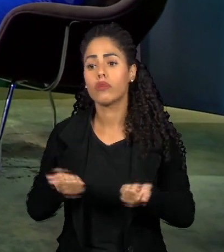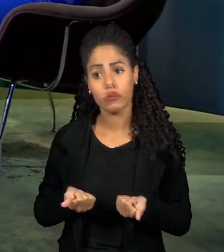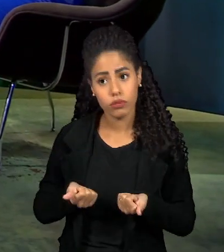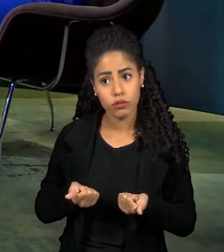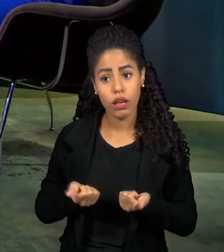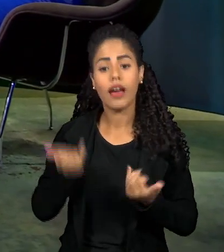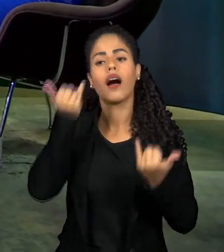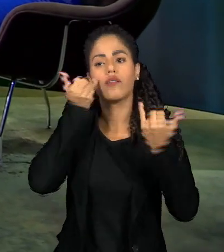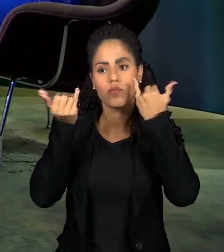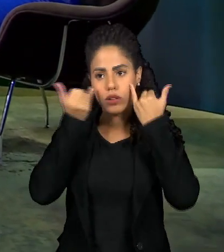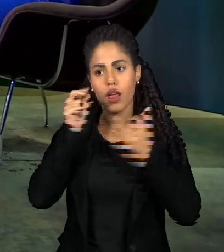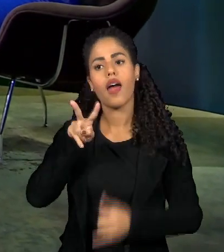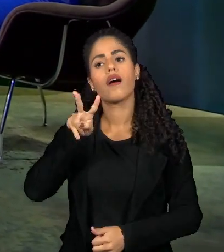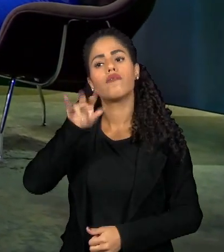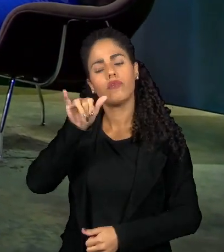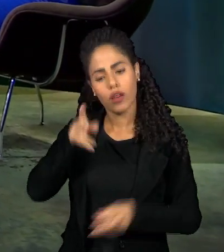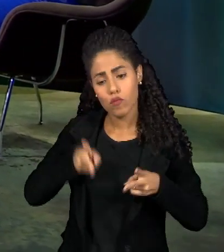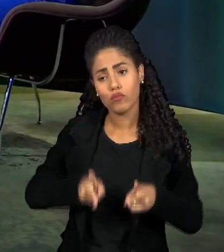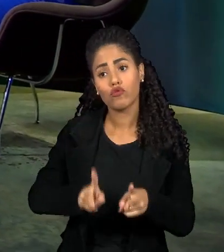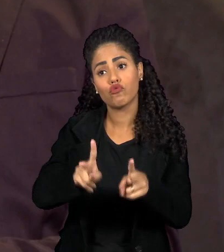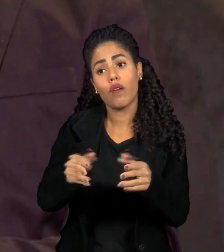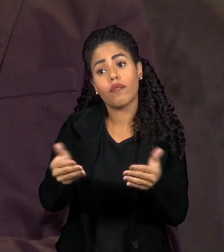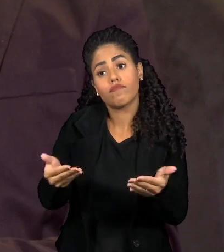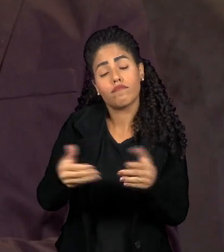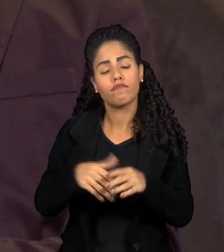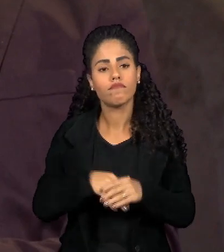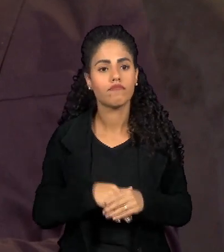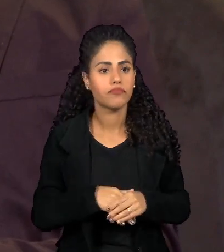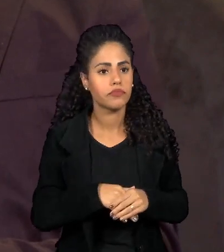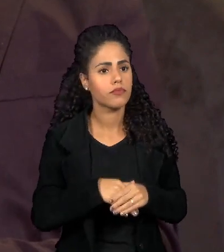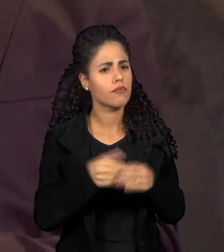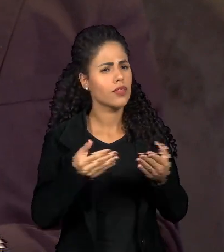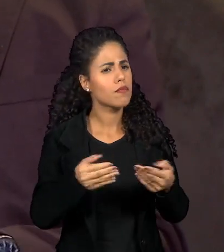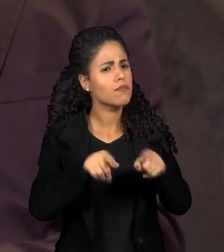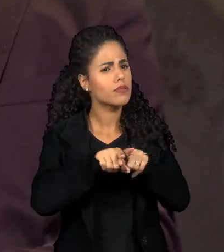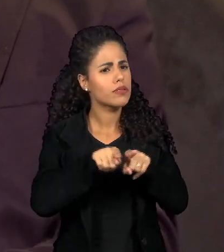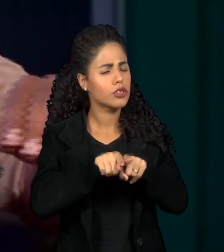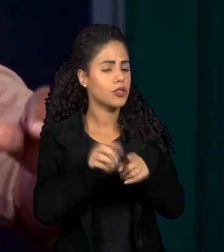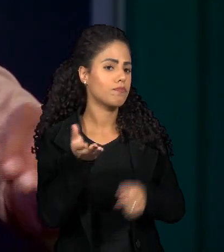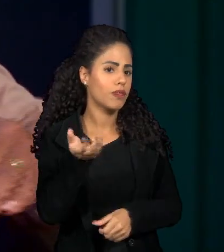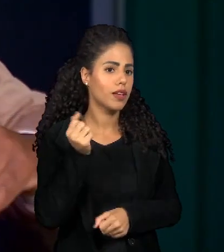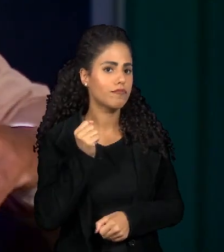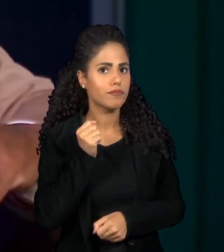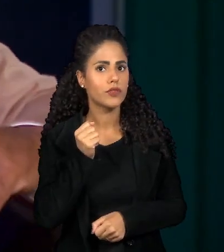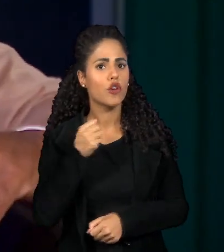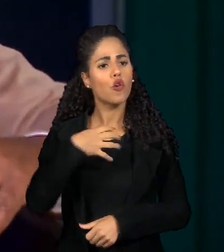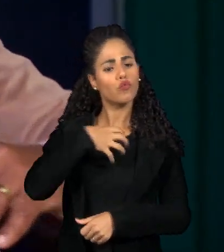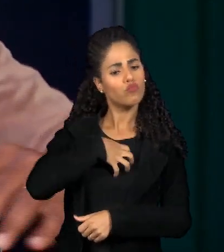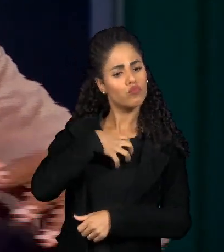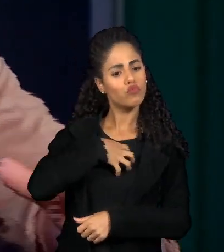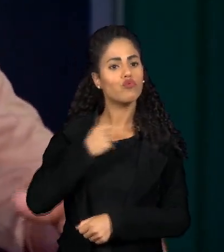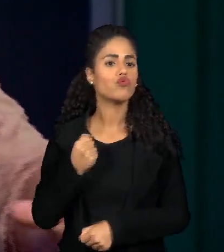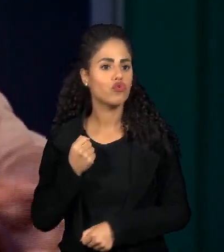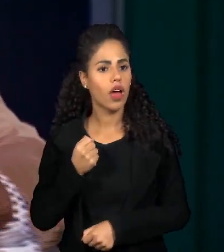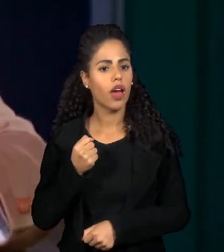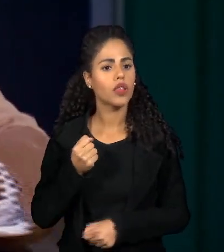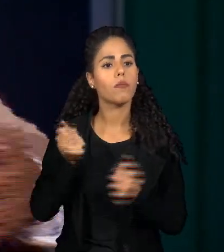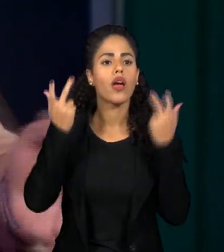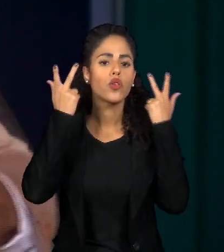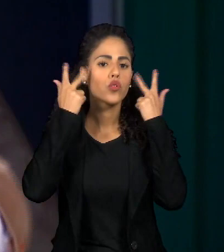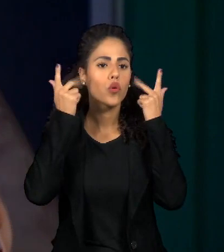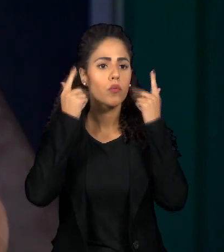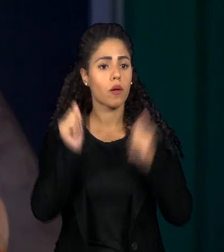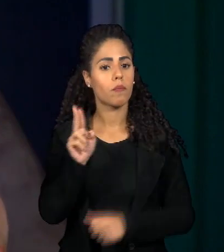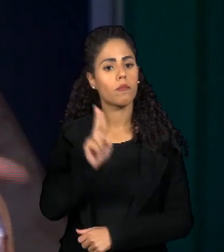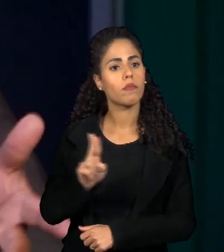ainda continuarão da mesma forma. Agora, de toda maneira, a formalização, a normatização do